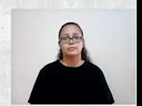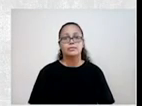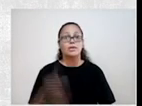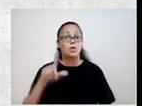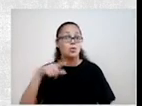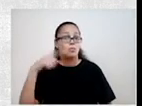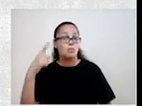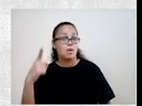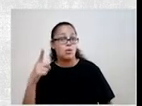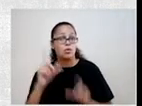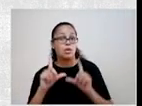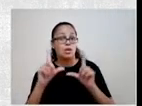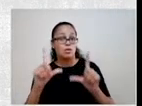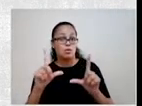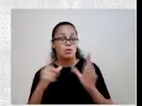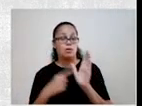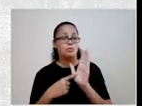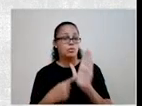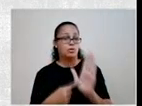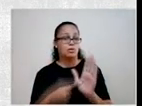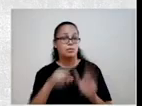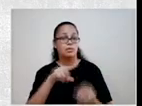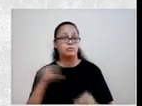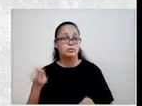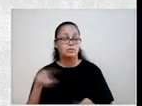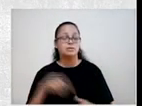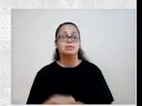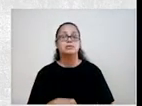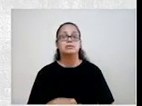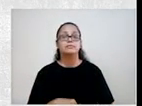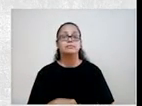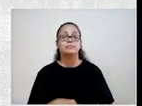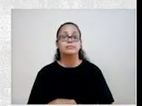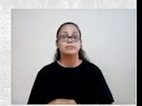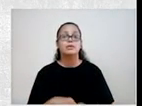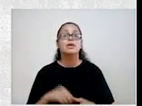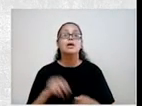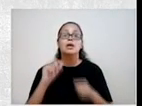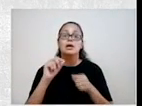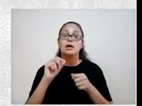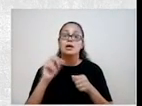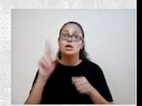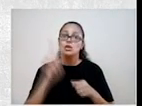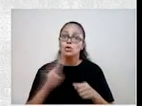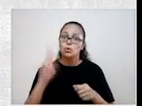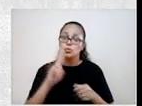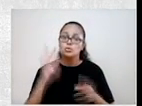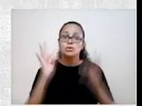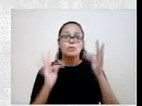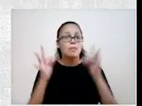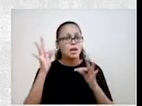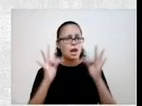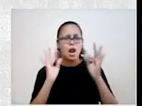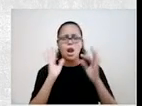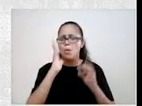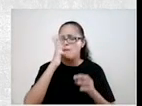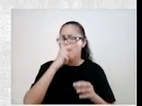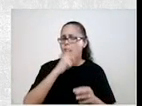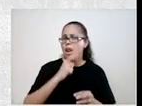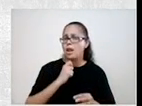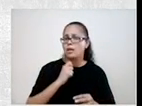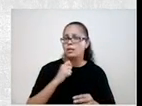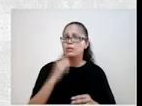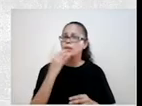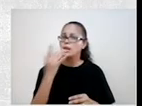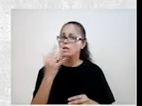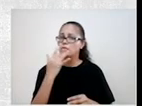Outra obra que eu gostaria de destacar para vocês, em que o autor usa uma grande técnica, beleza e harmonia das cores, é